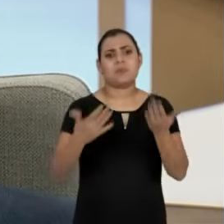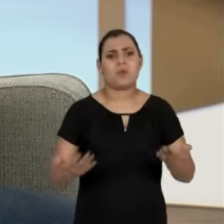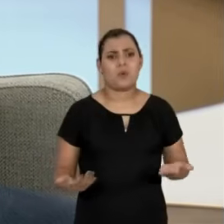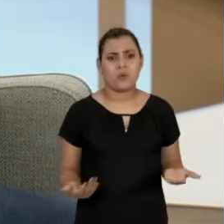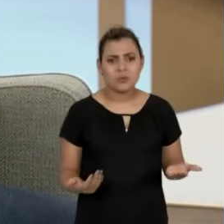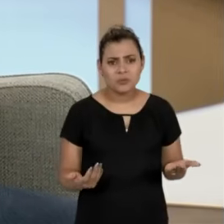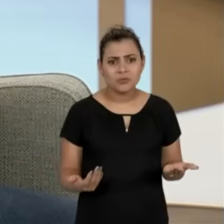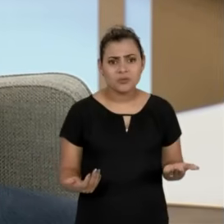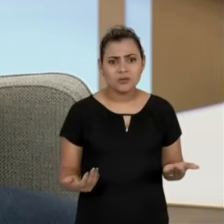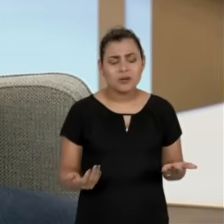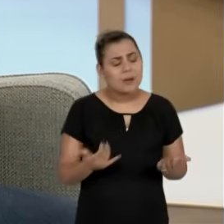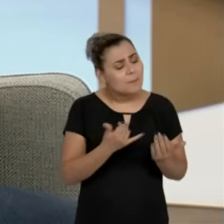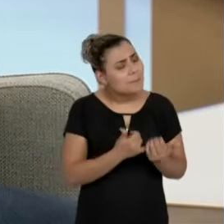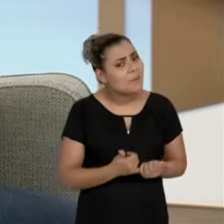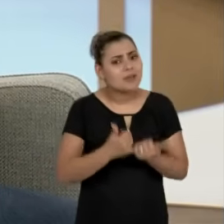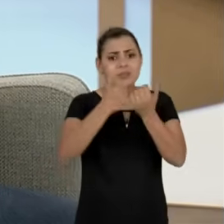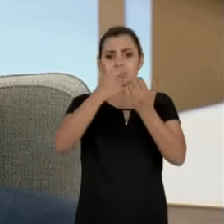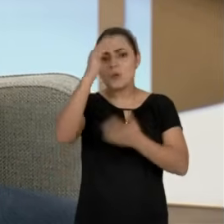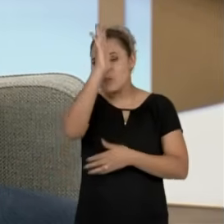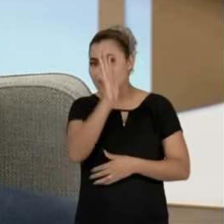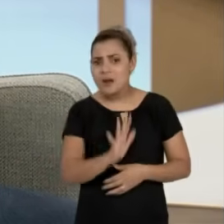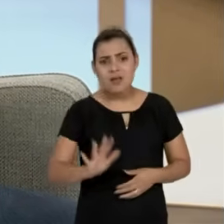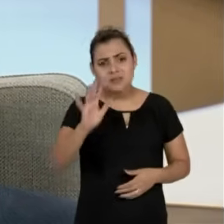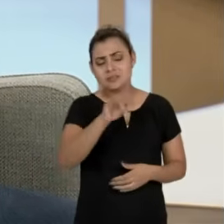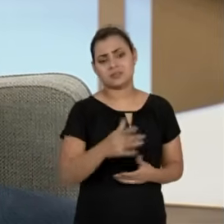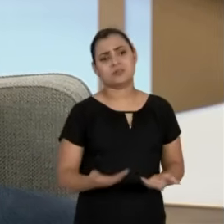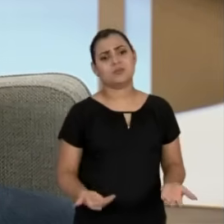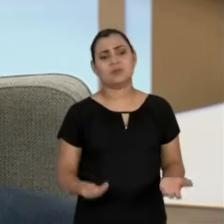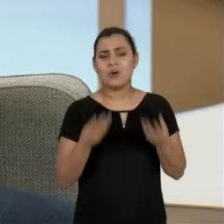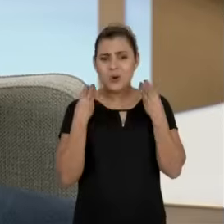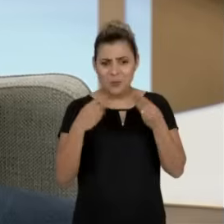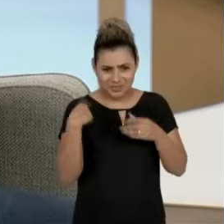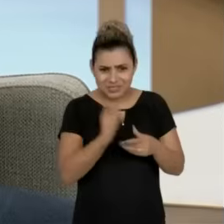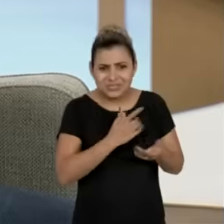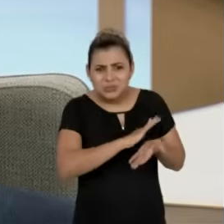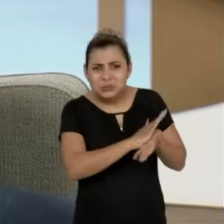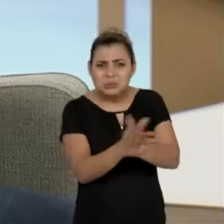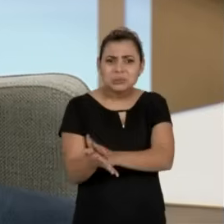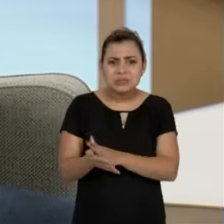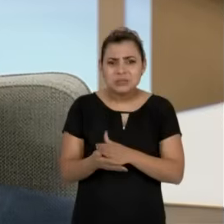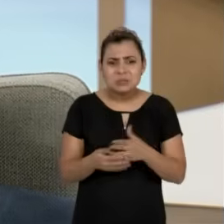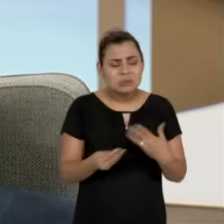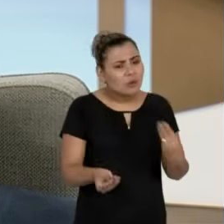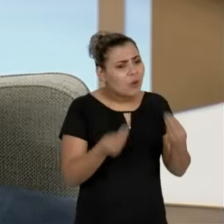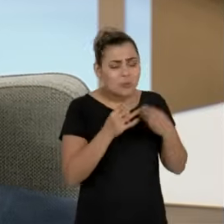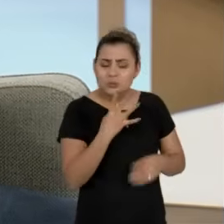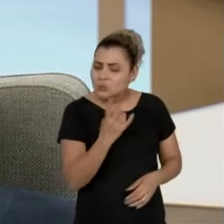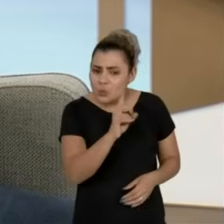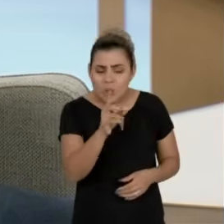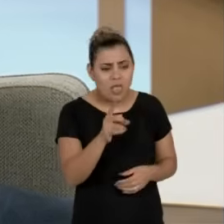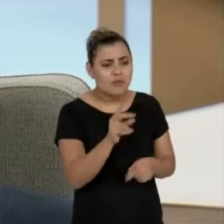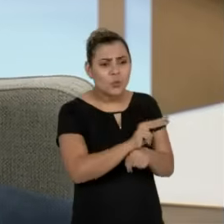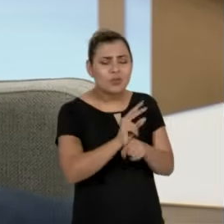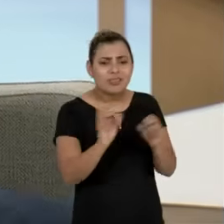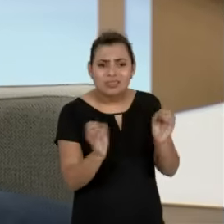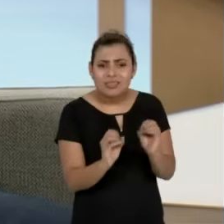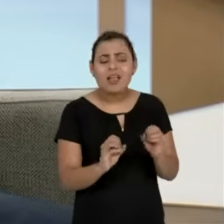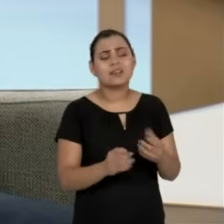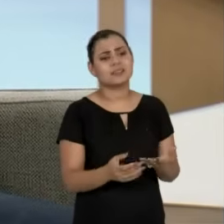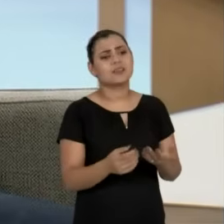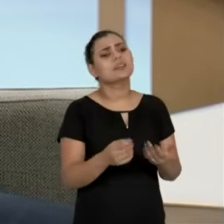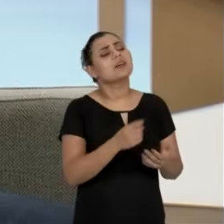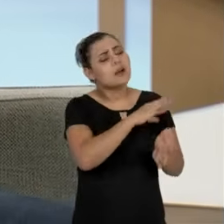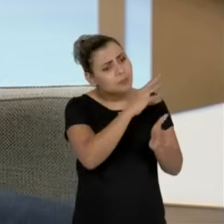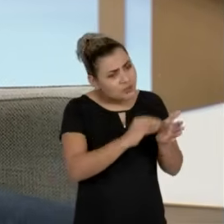um bônus que o Brasil tem, que pouco sabe, e a gente está destruindo isso sem nem te conhecer. Aquilo lá pode gerar muita